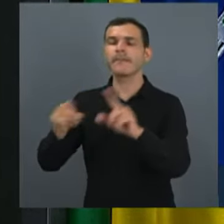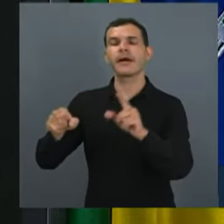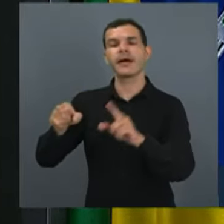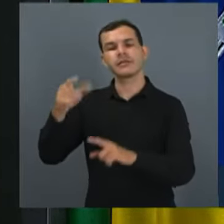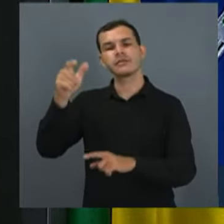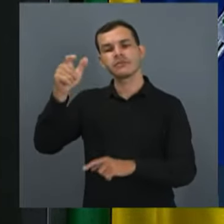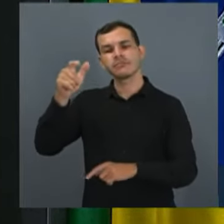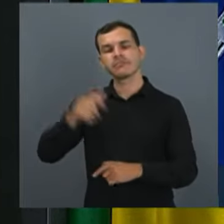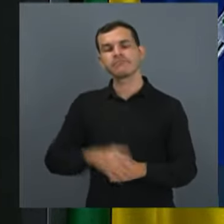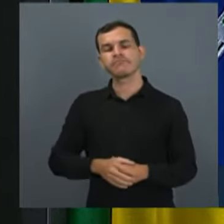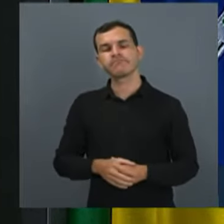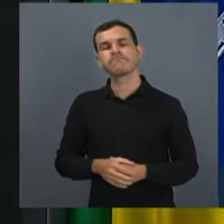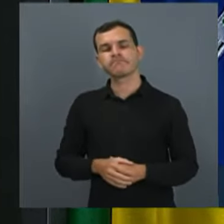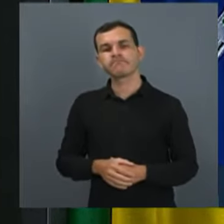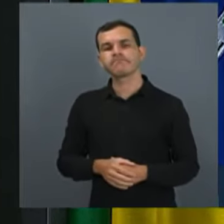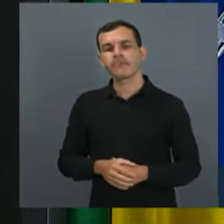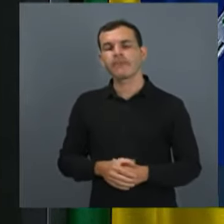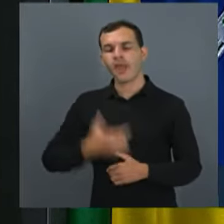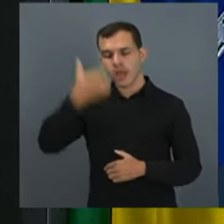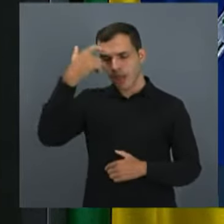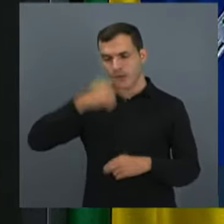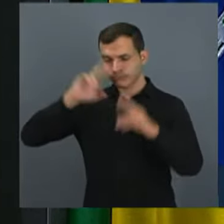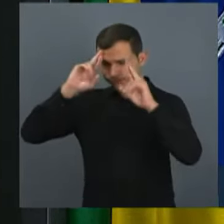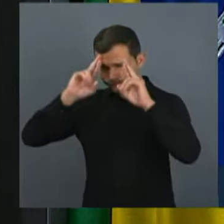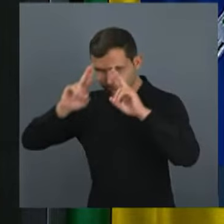meu respeito, mais meu respeito,